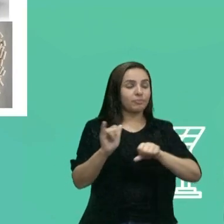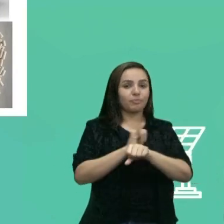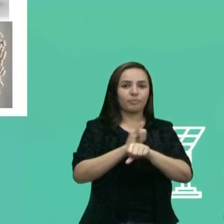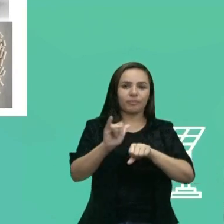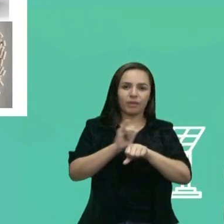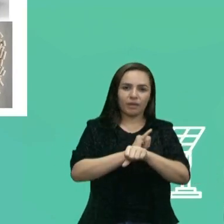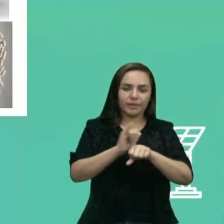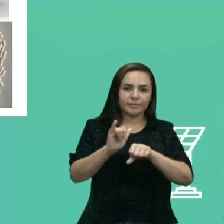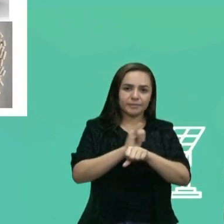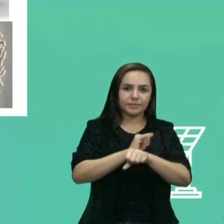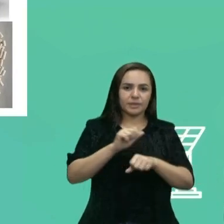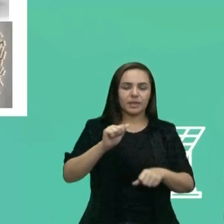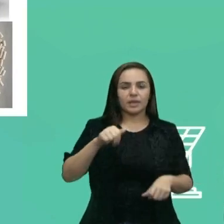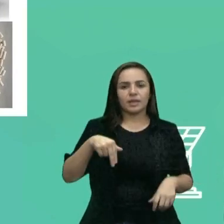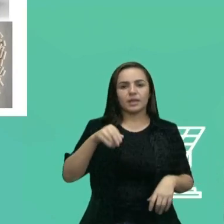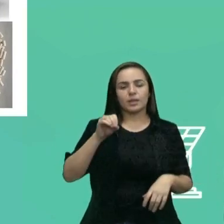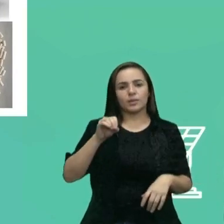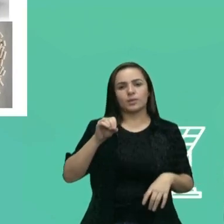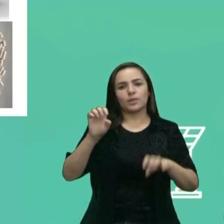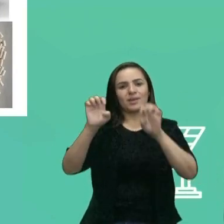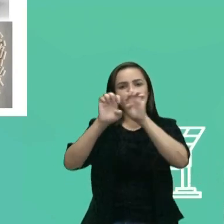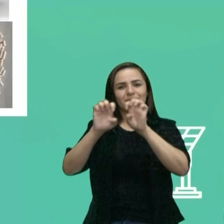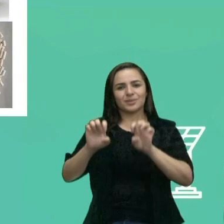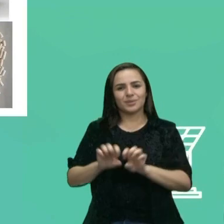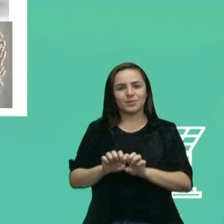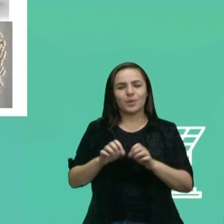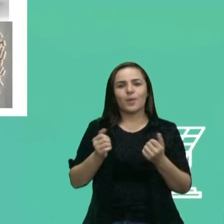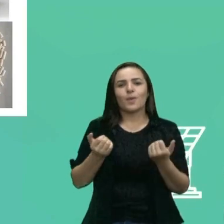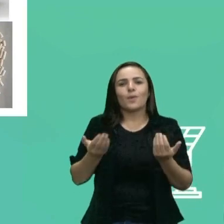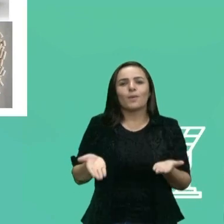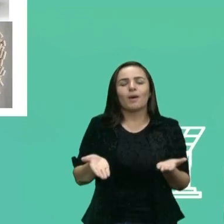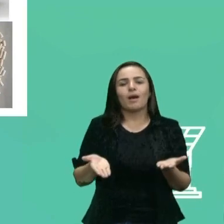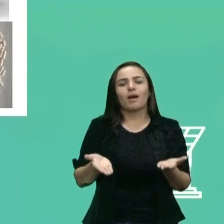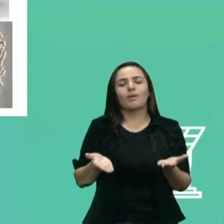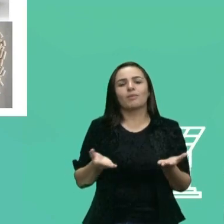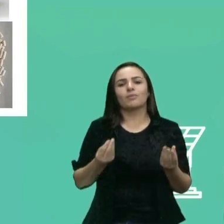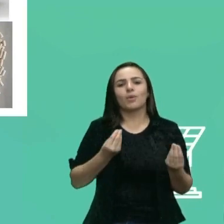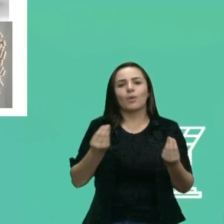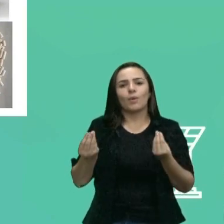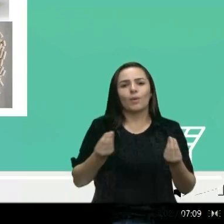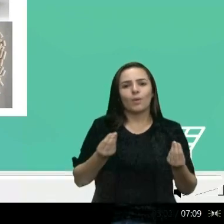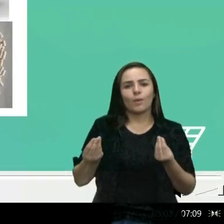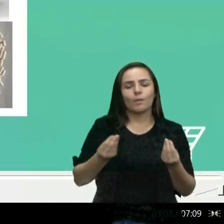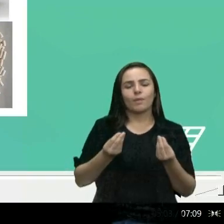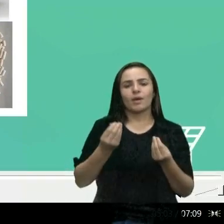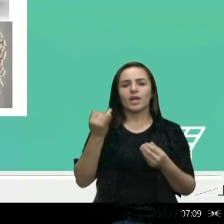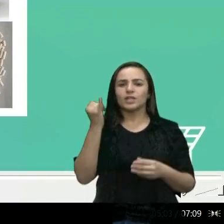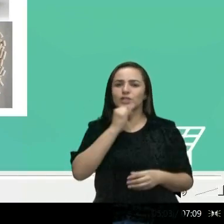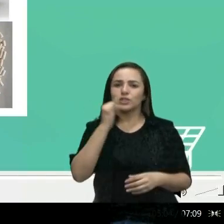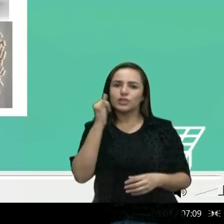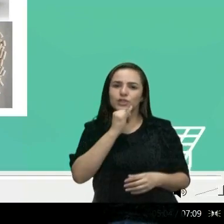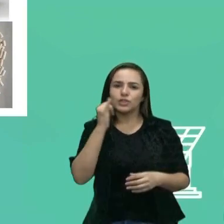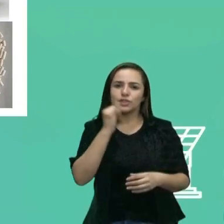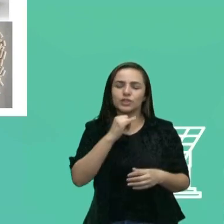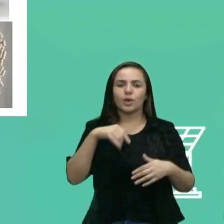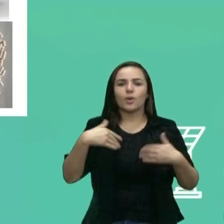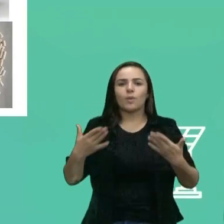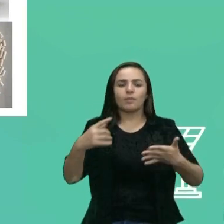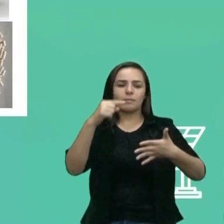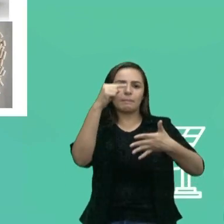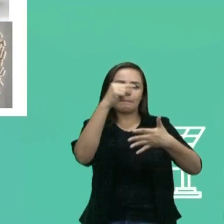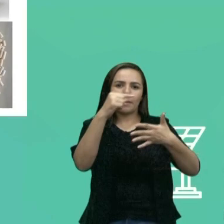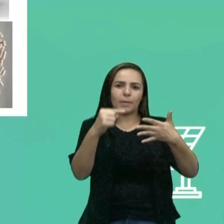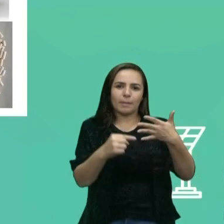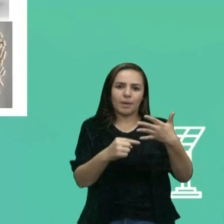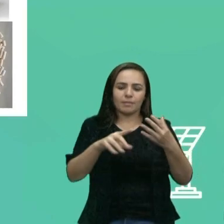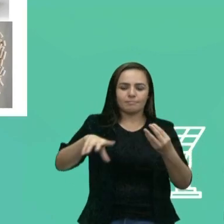estratégias de nanoestruturação, ou seja, quais são as condições da moagem de alta energia e quais são os componentes adicionais, e